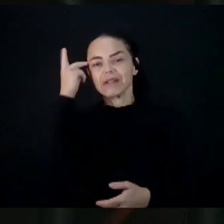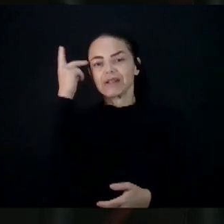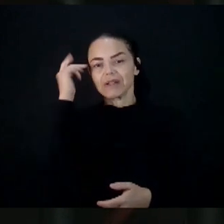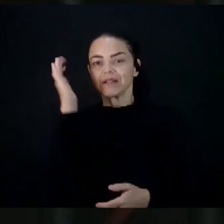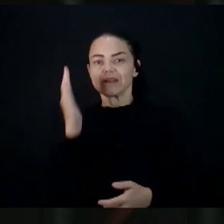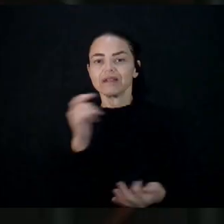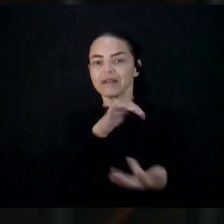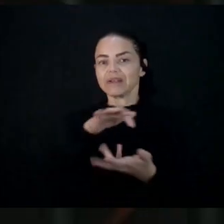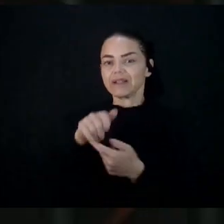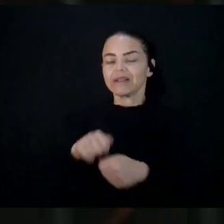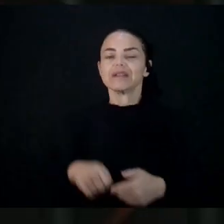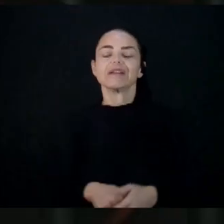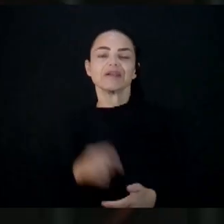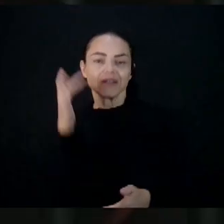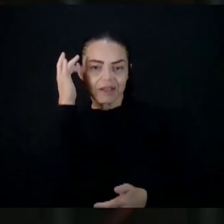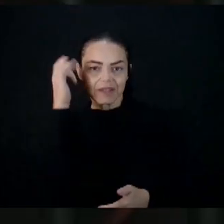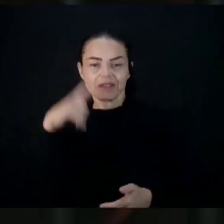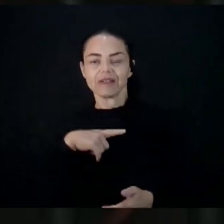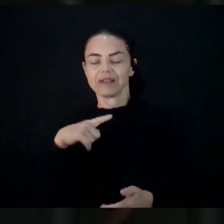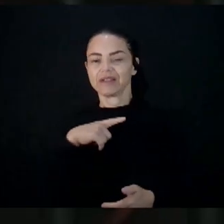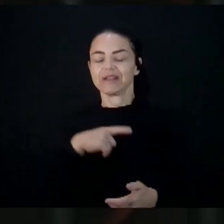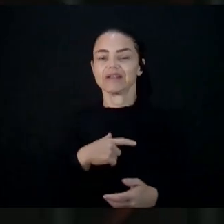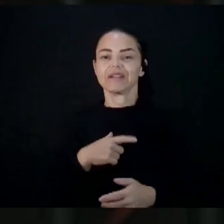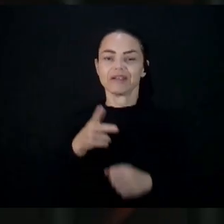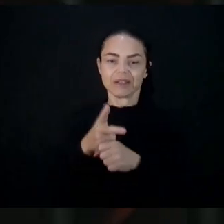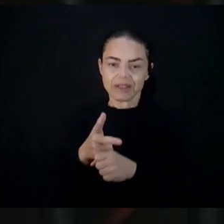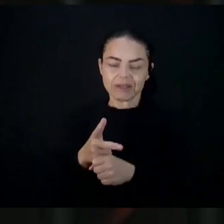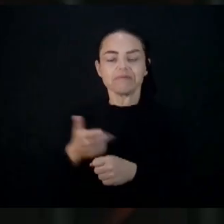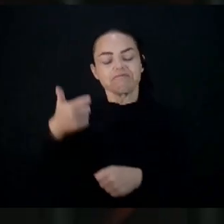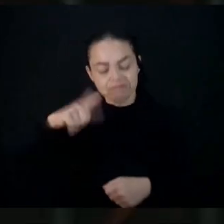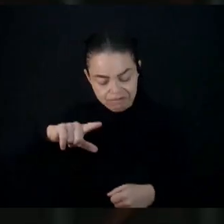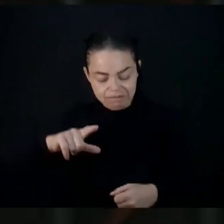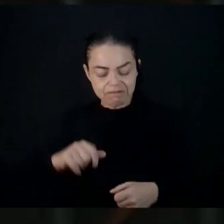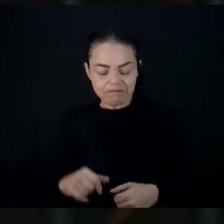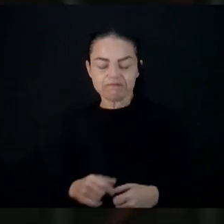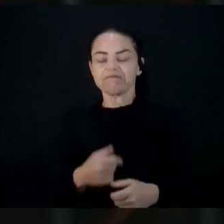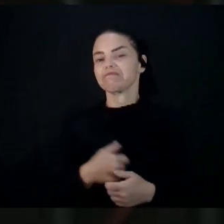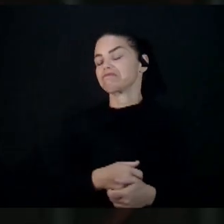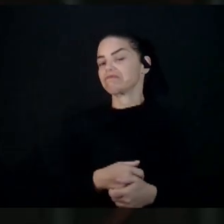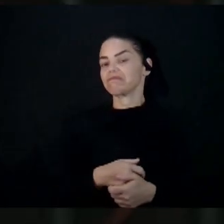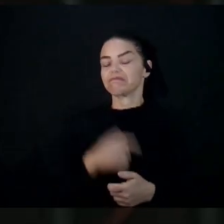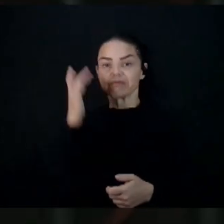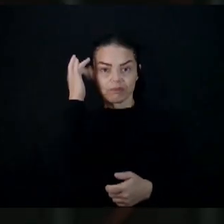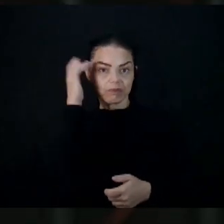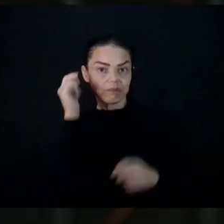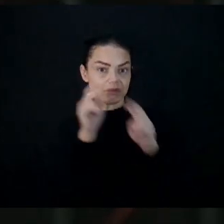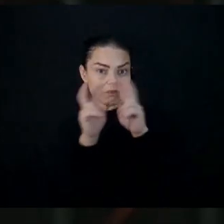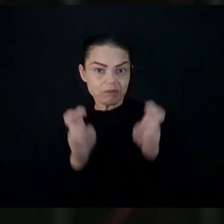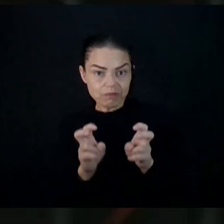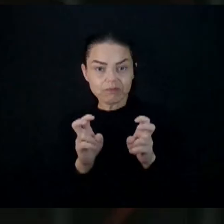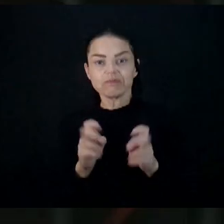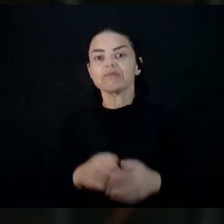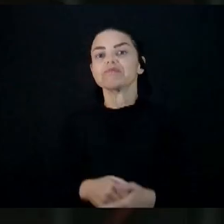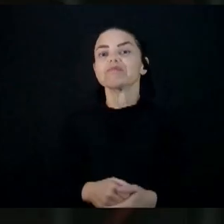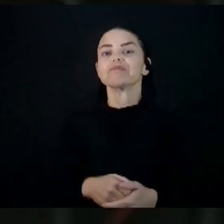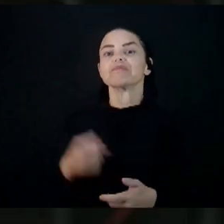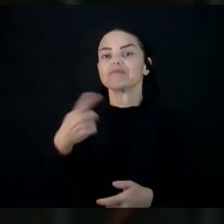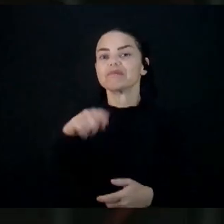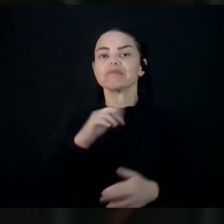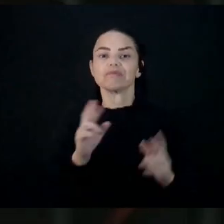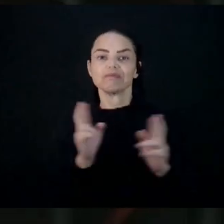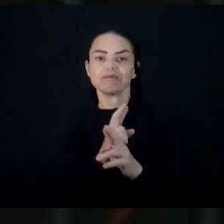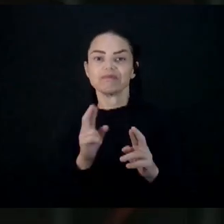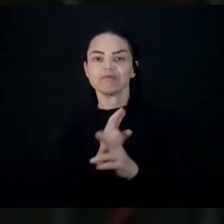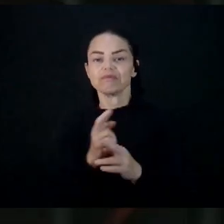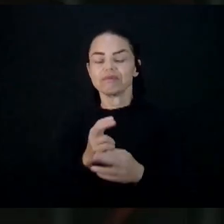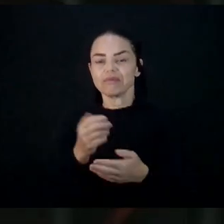mundo. E amanhã nós temos Estúdio Câmara mais uma vez. E amanhã, olha só, a gente vai falar sobre a nossa relação com a comida